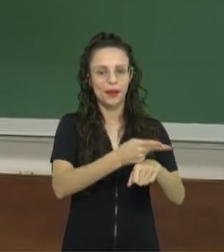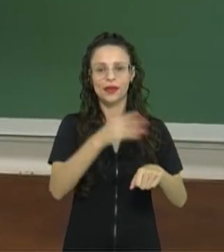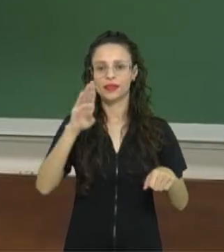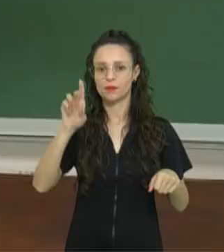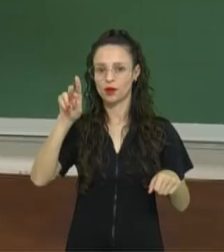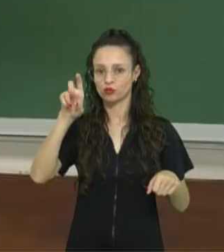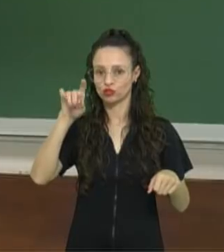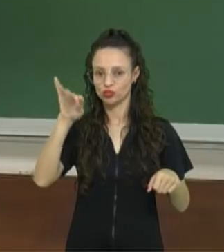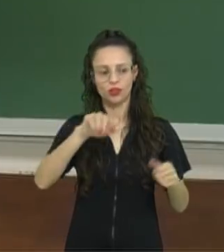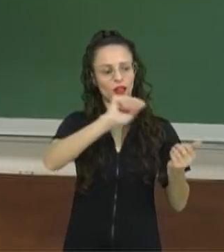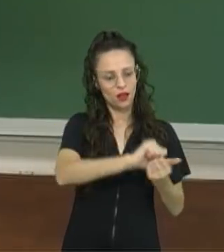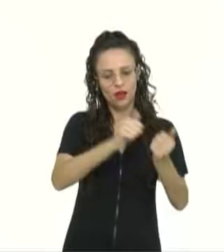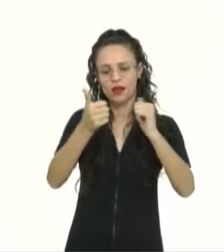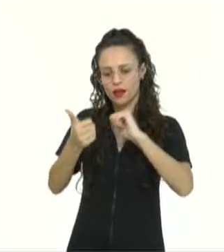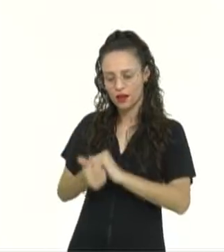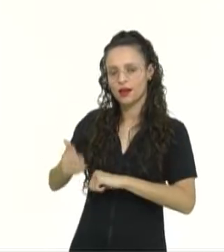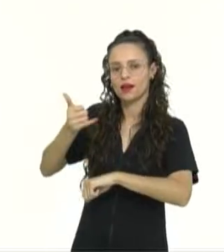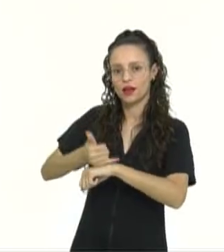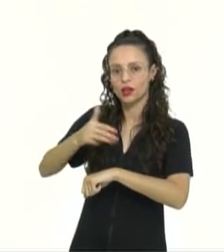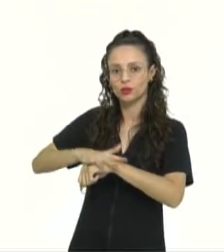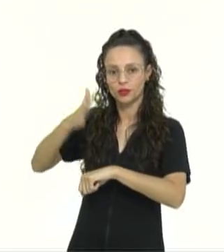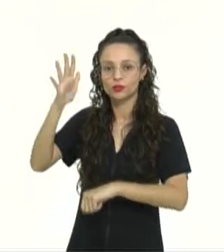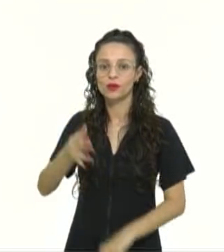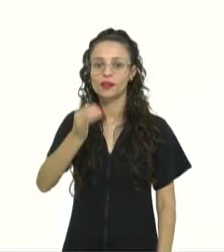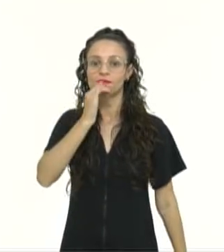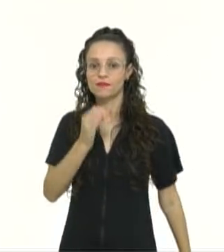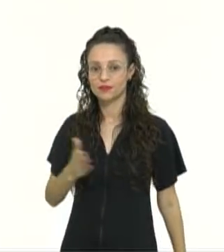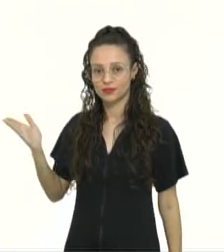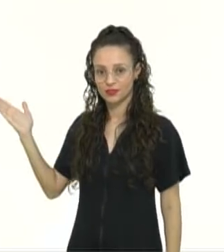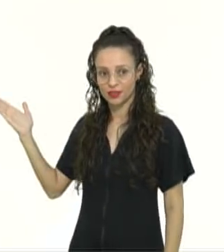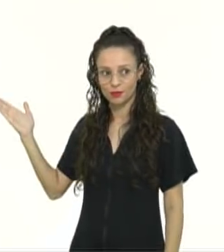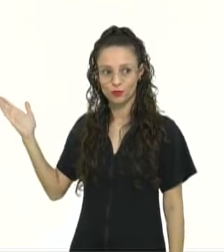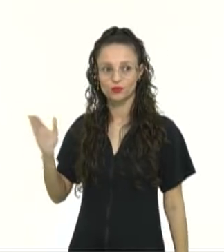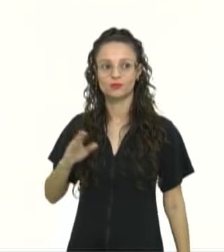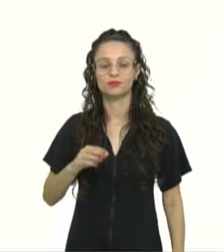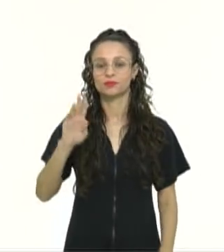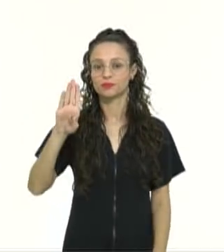Na fotografia aqui, nós vamos ter um exemplo da bauxita.